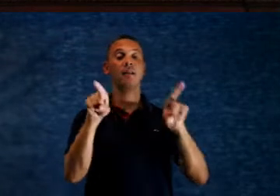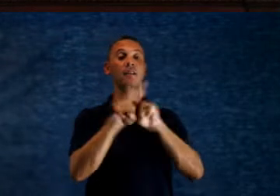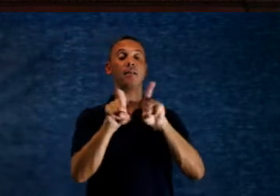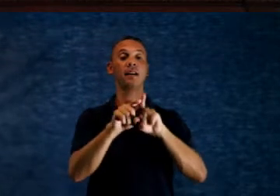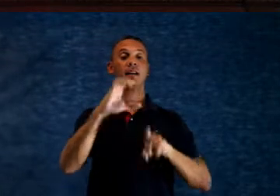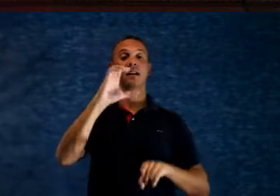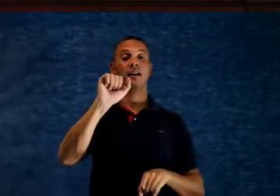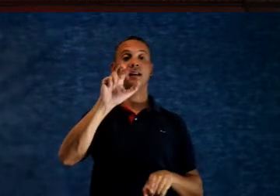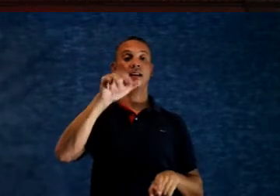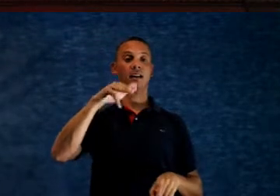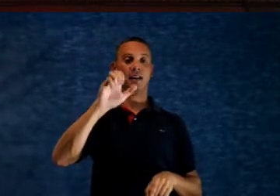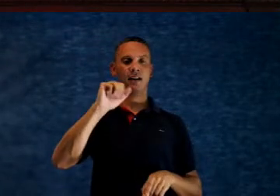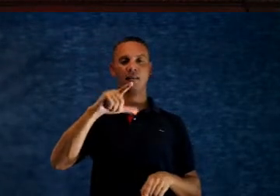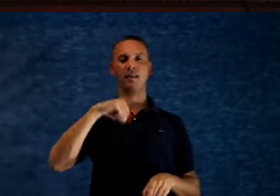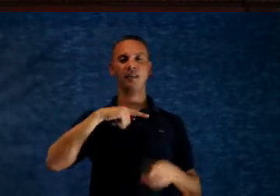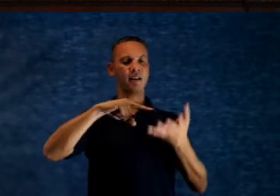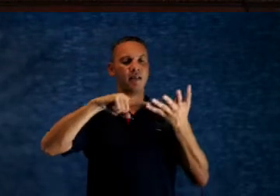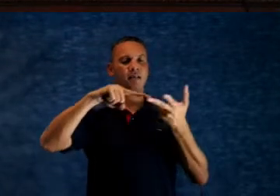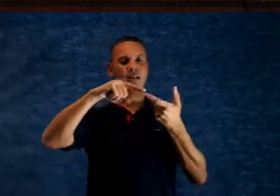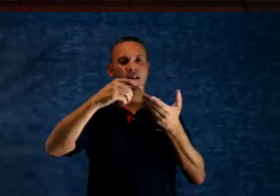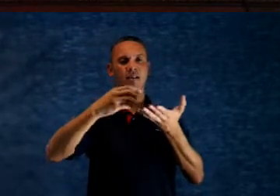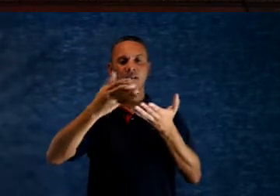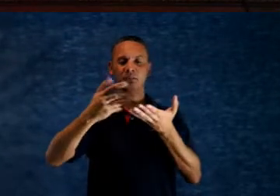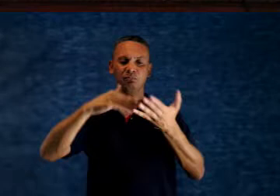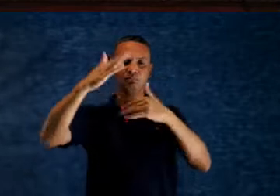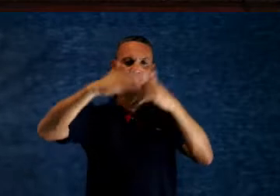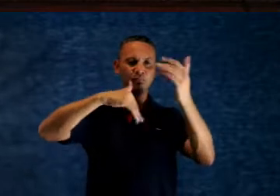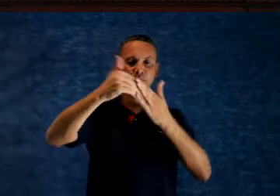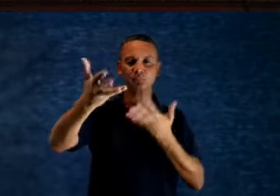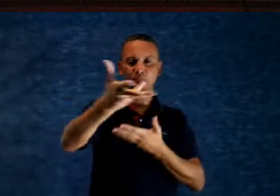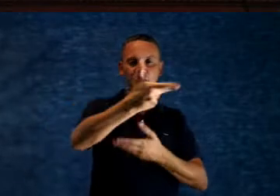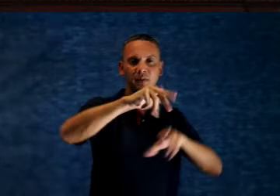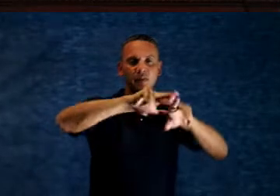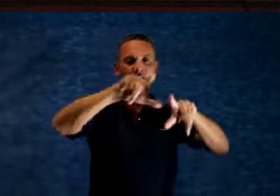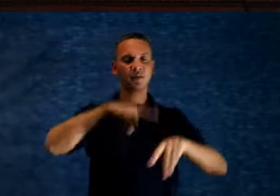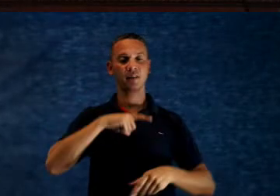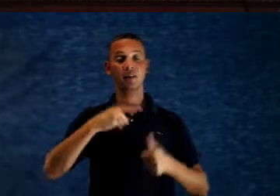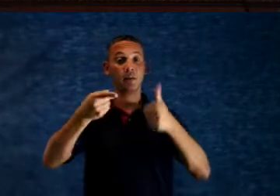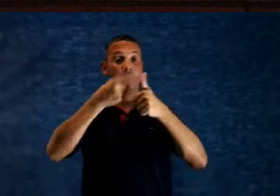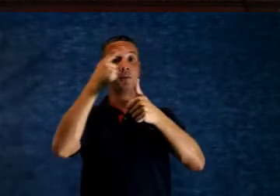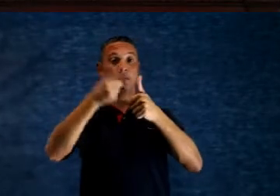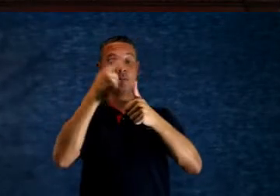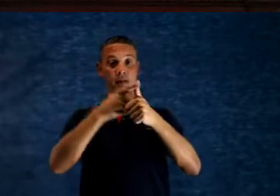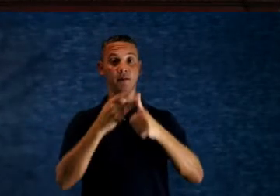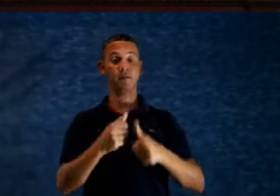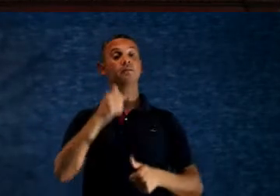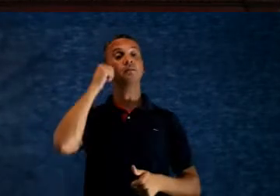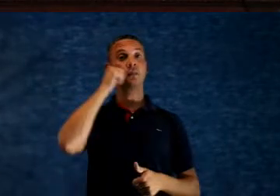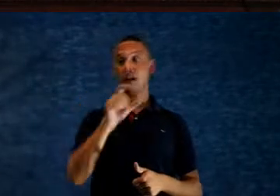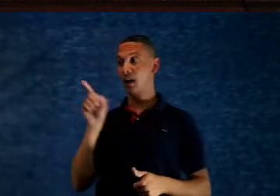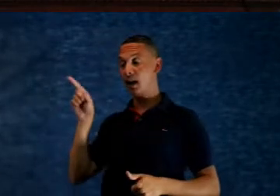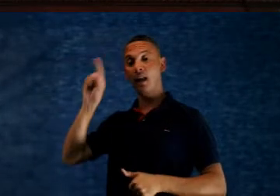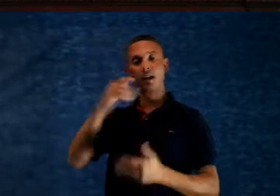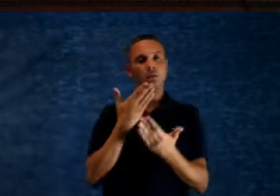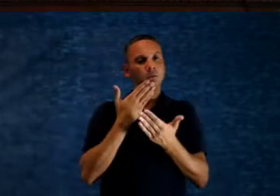Carmen tem várias outras facetas, e eu farei referência breve a algumas delas. A primeira é a de ser uma